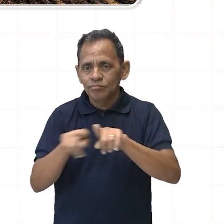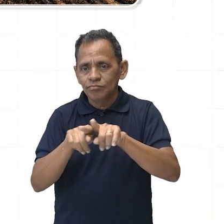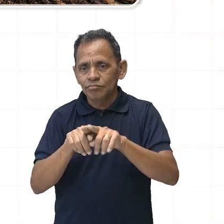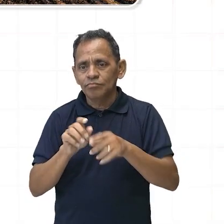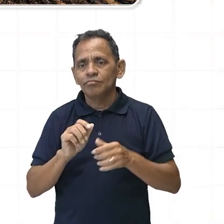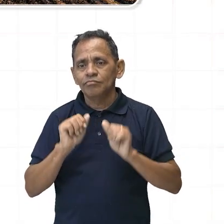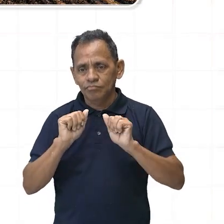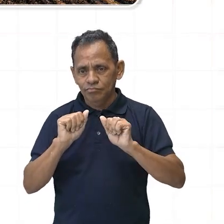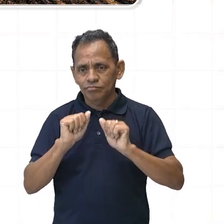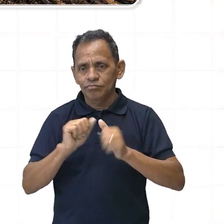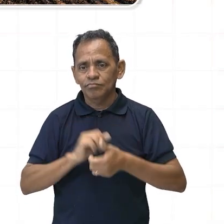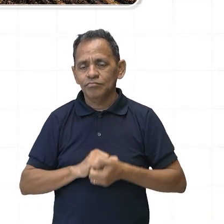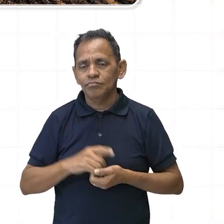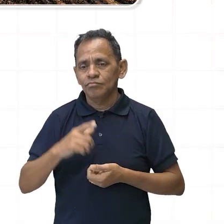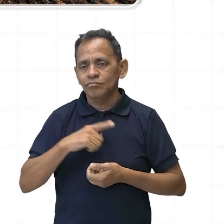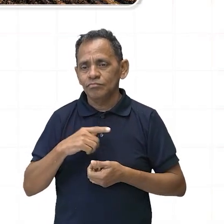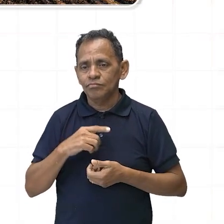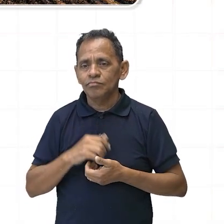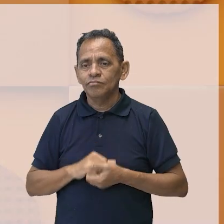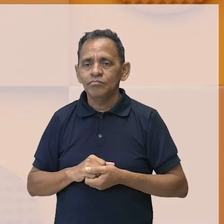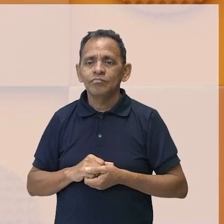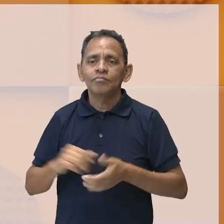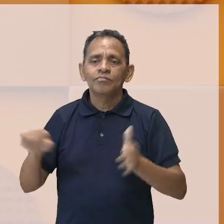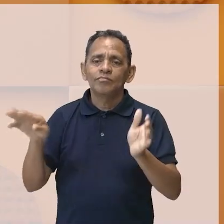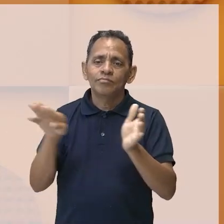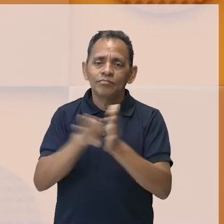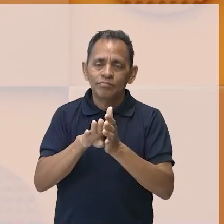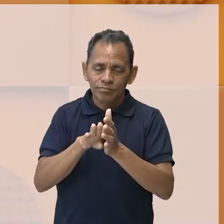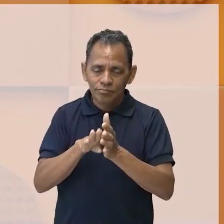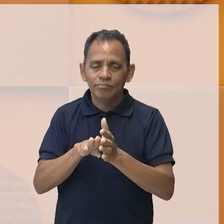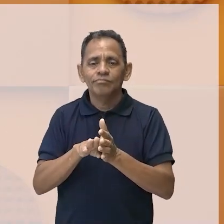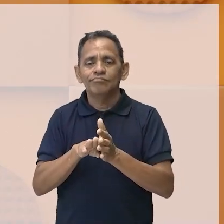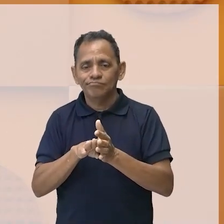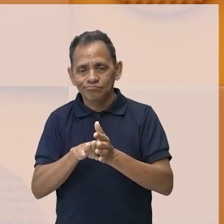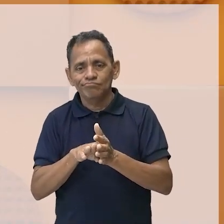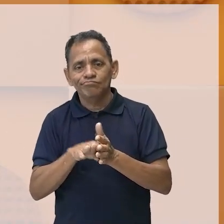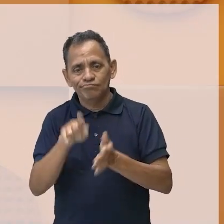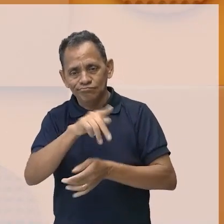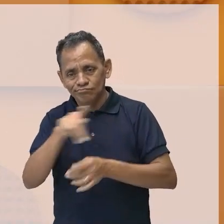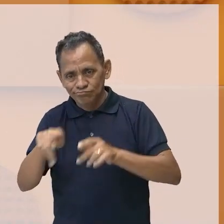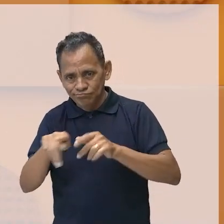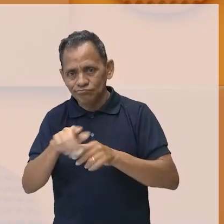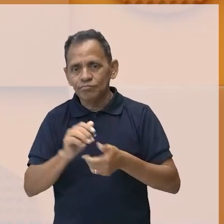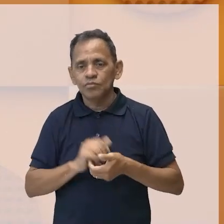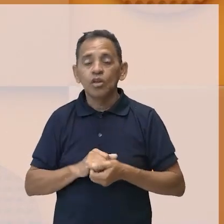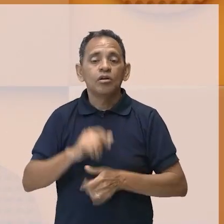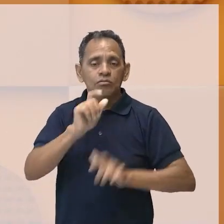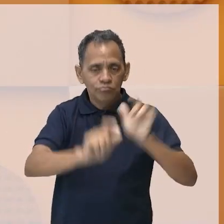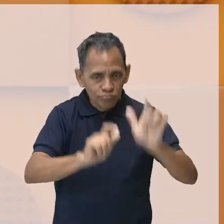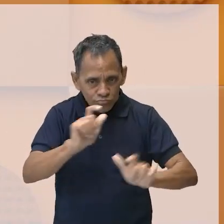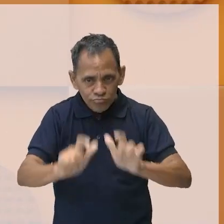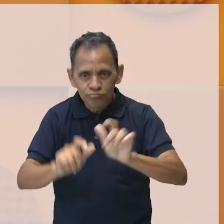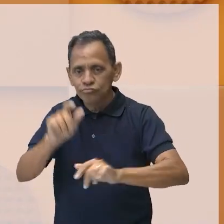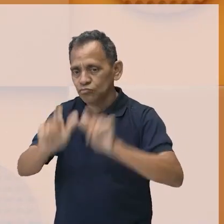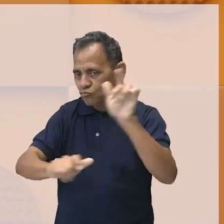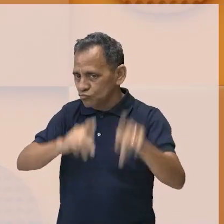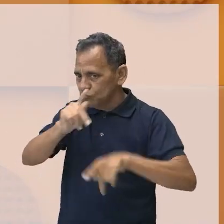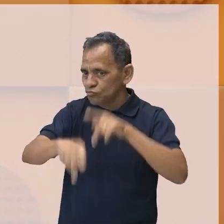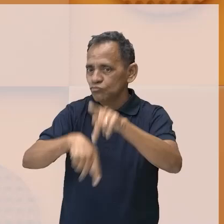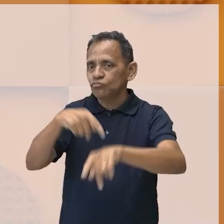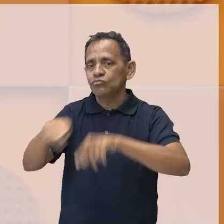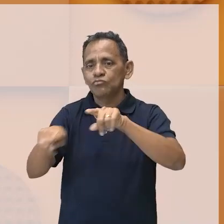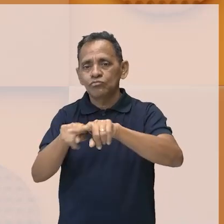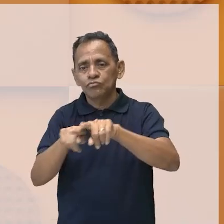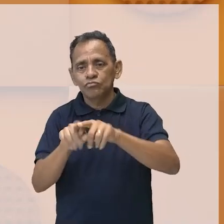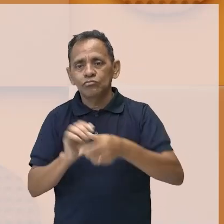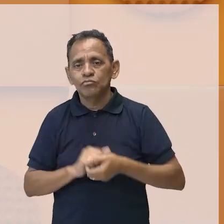chegar aí até a população. Então, o impacto ambiental também vai estar ligado aí a esse acesso à população